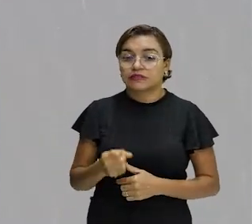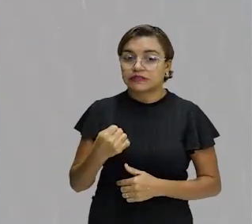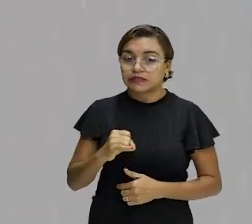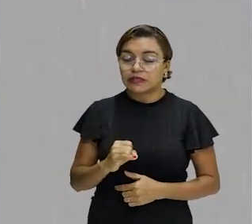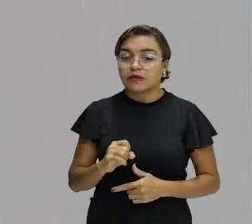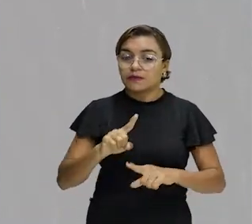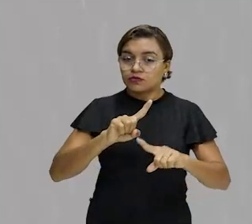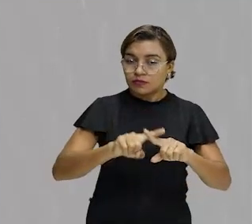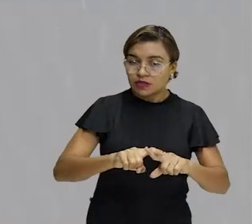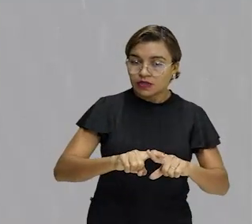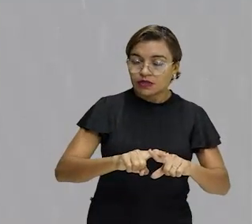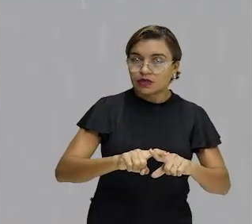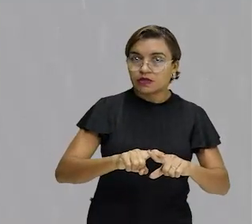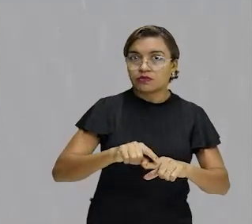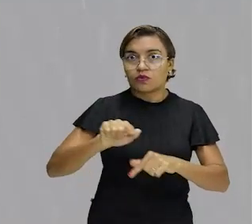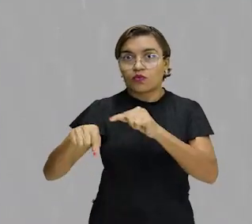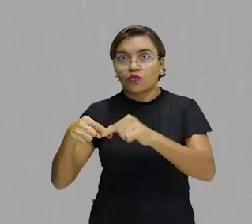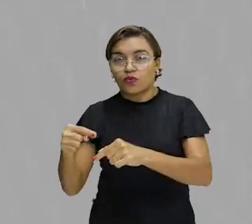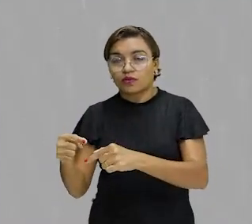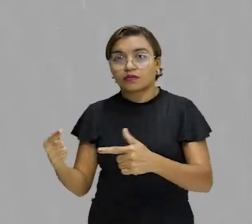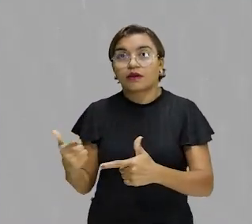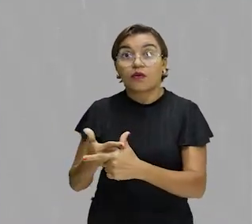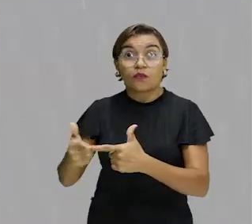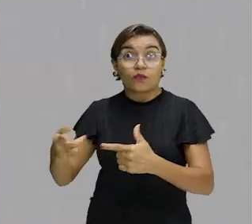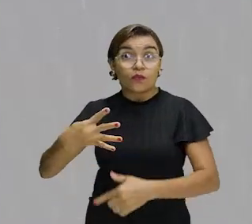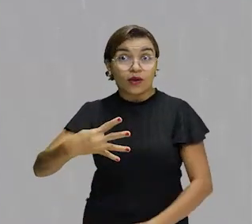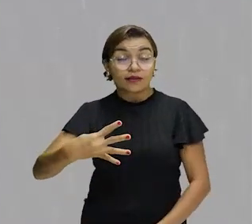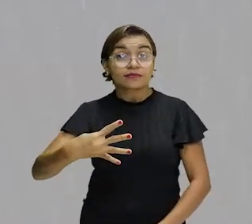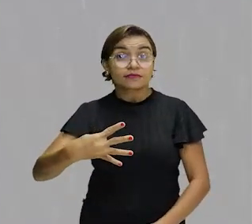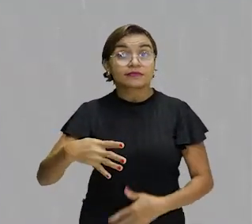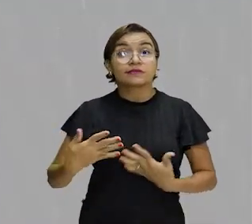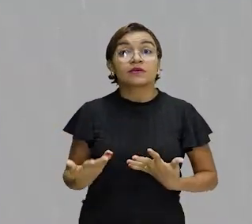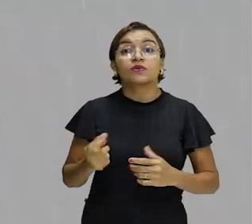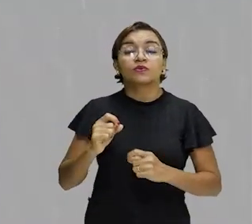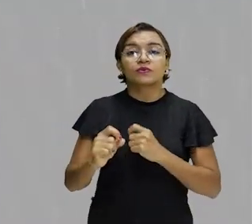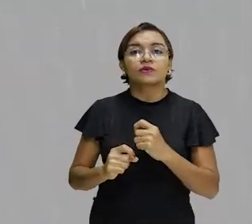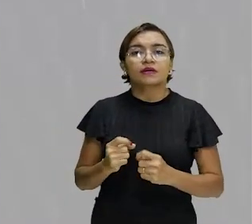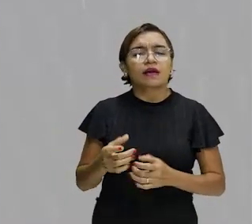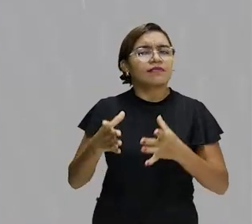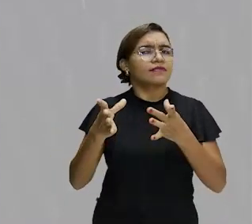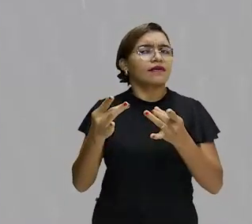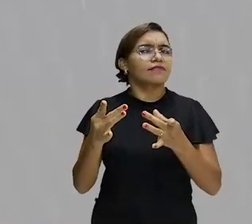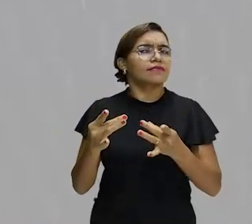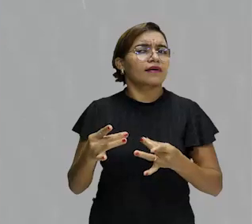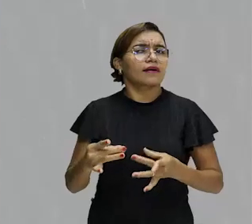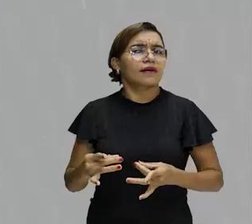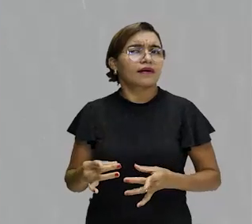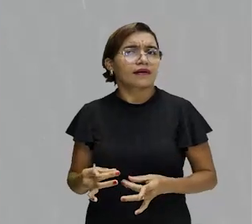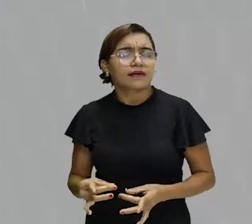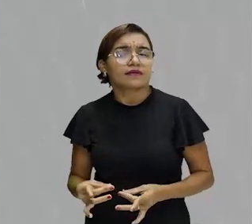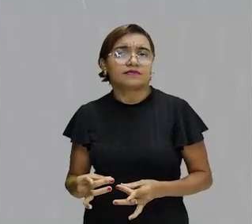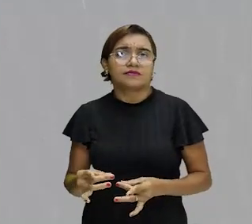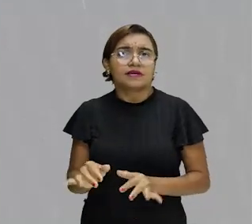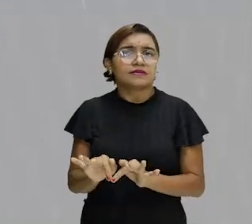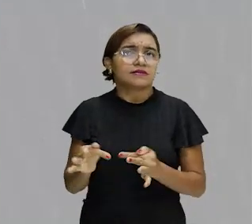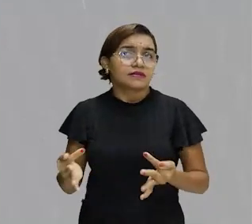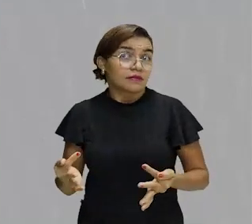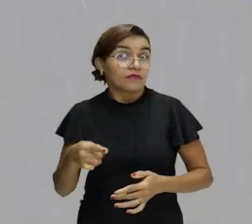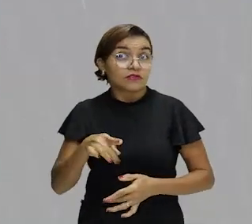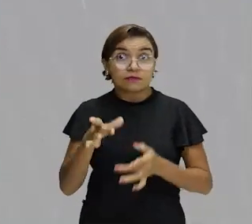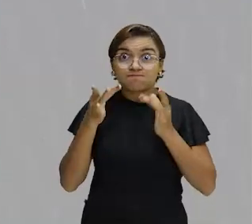aqui, para o problema, para a situação que nós apresentamos desde o começo da nossa aula, eu tenho f de a em b,